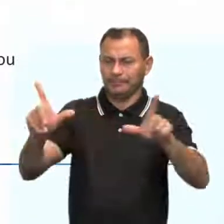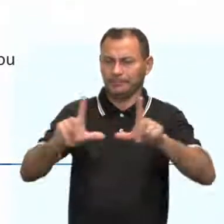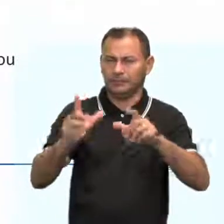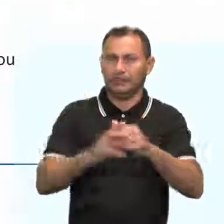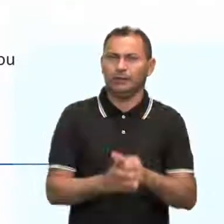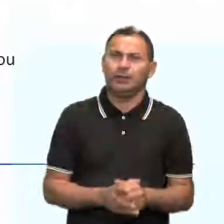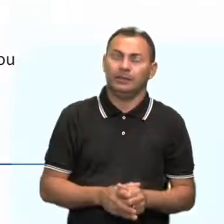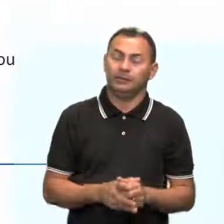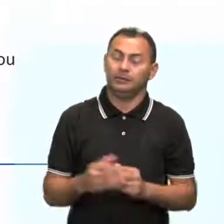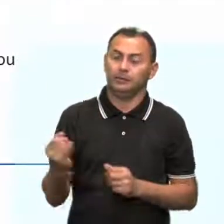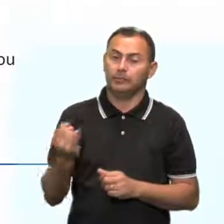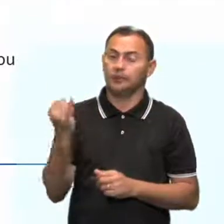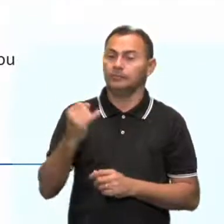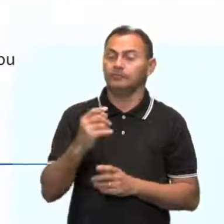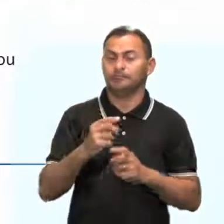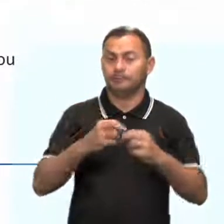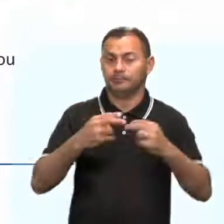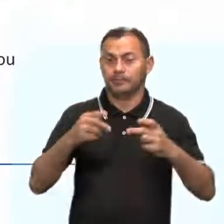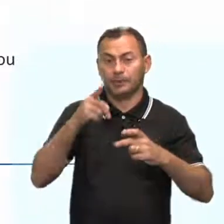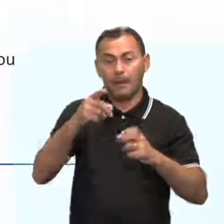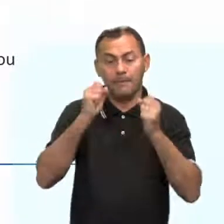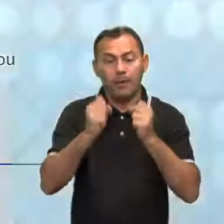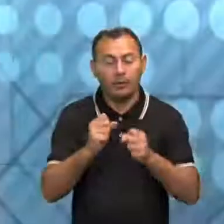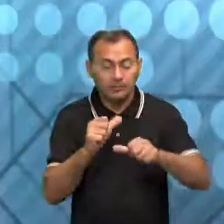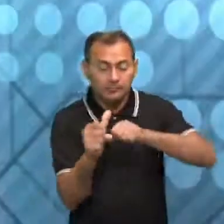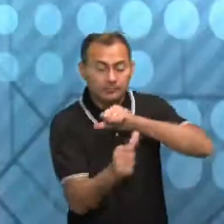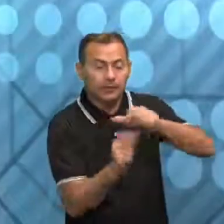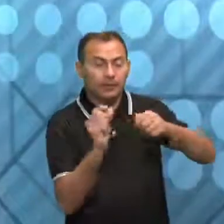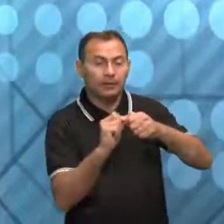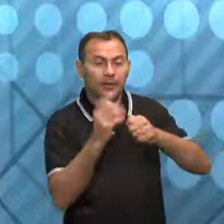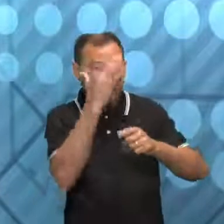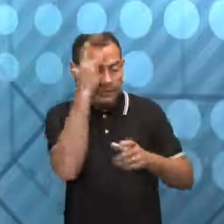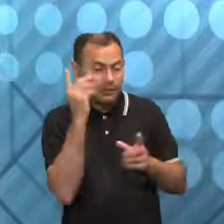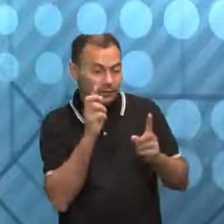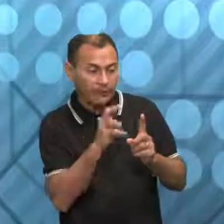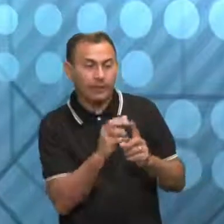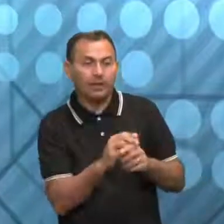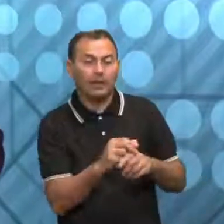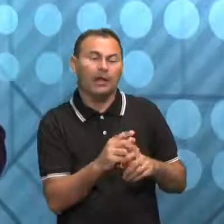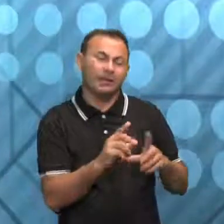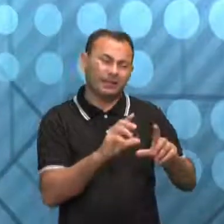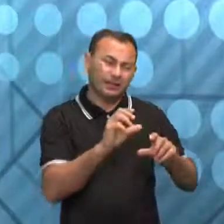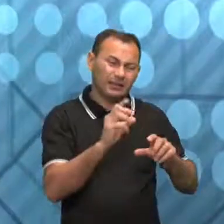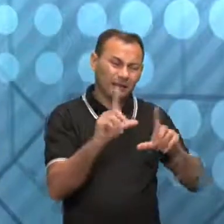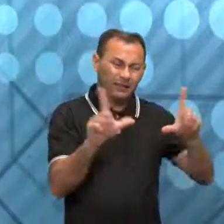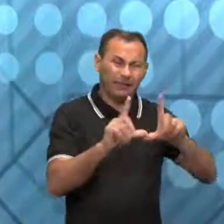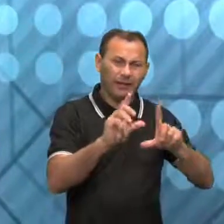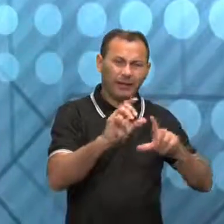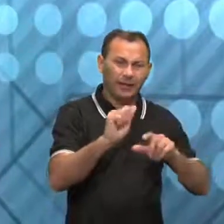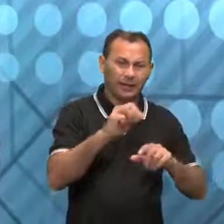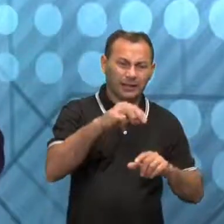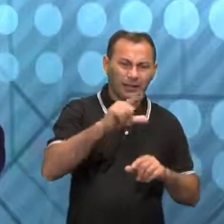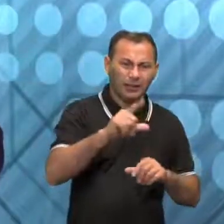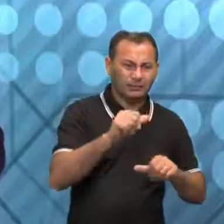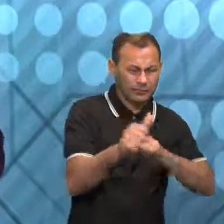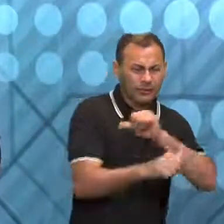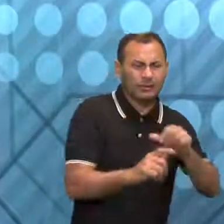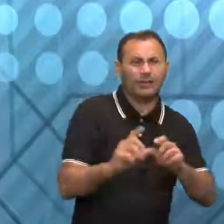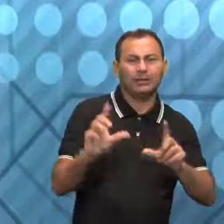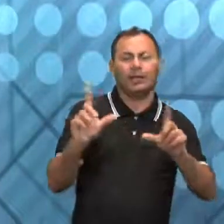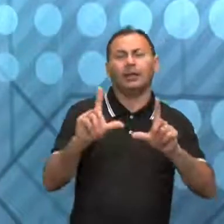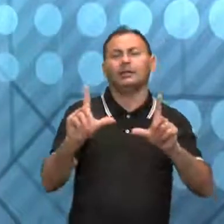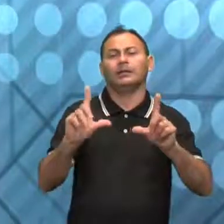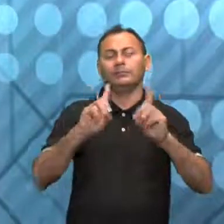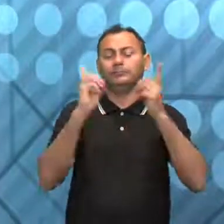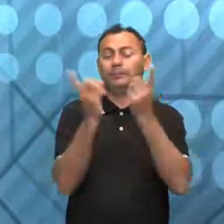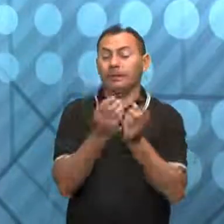importante. Esse é um dos pontos que você pode convencer a pessoa a mudar para a TV digital na hora. Digamos que ela tem uma rede de